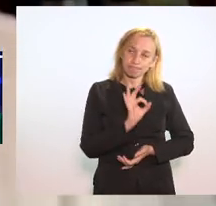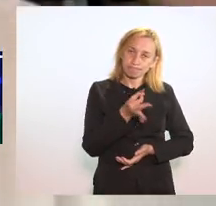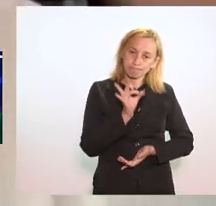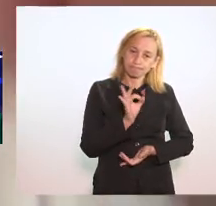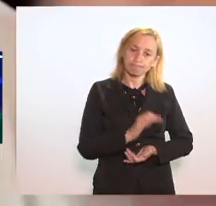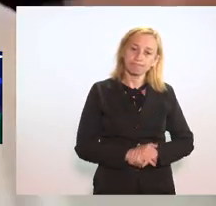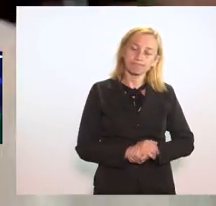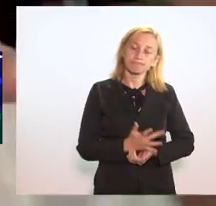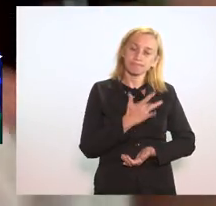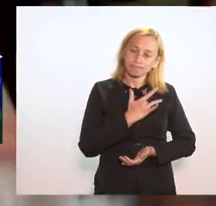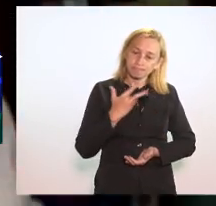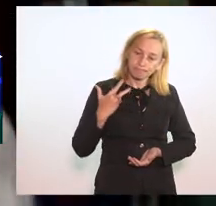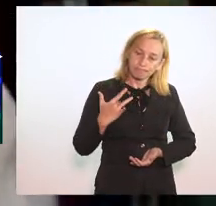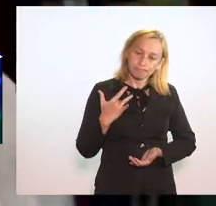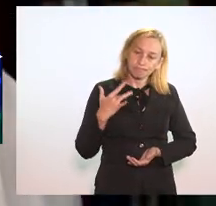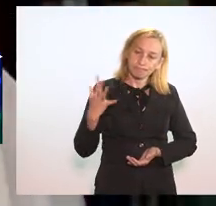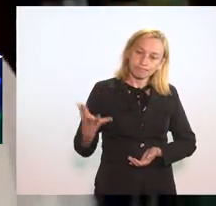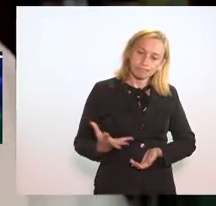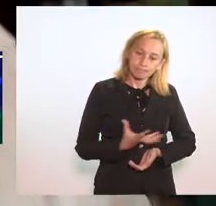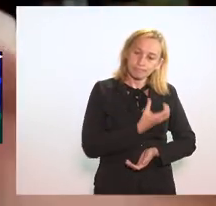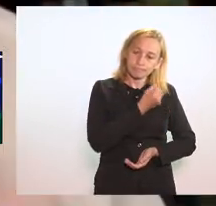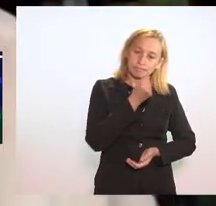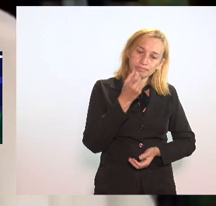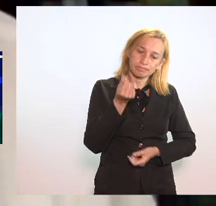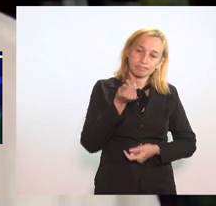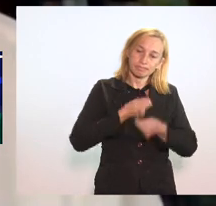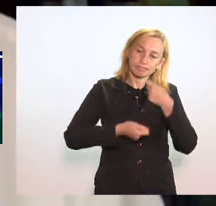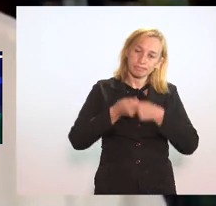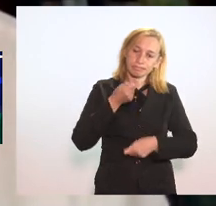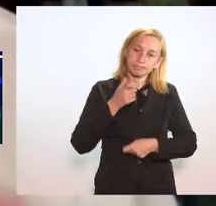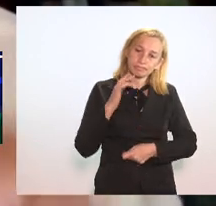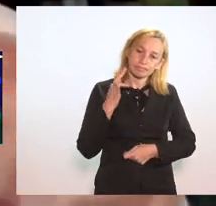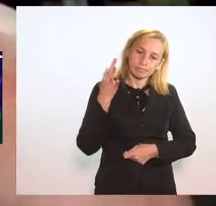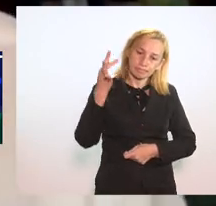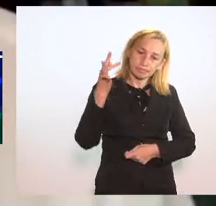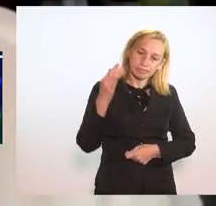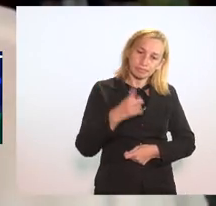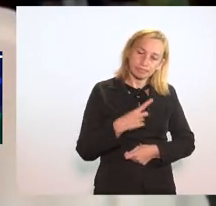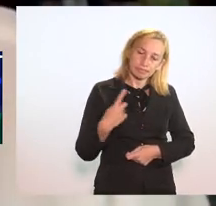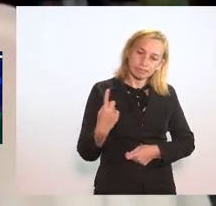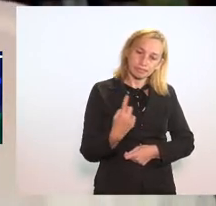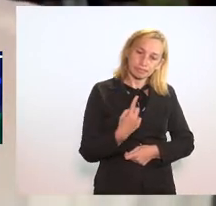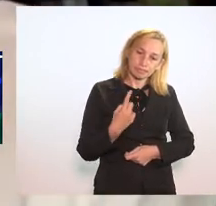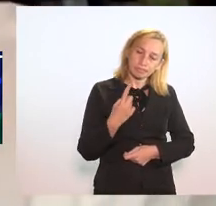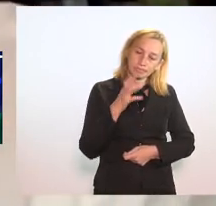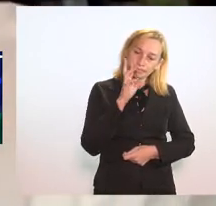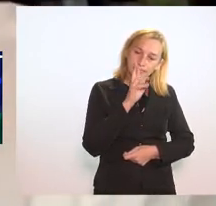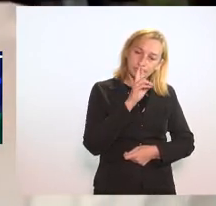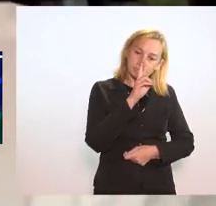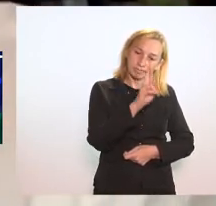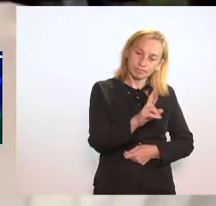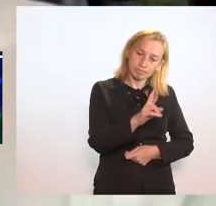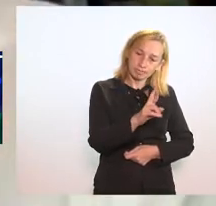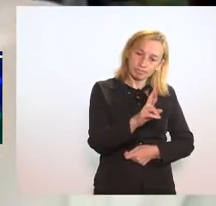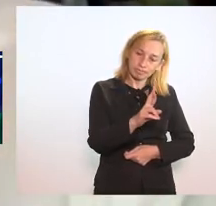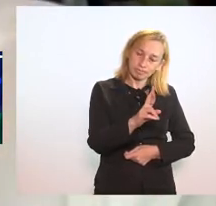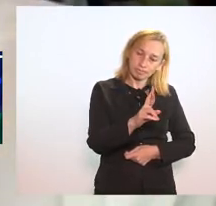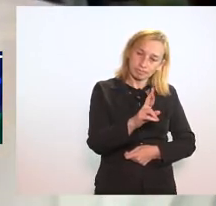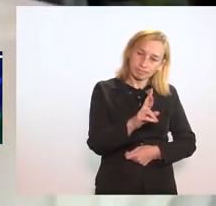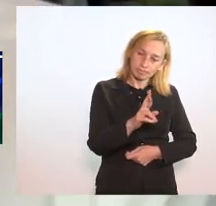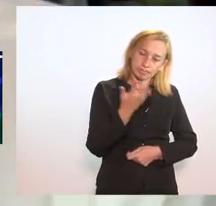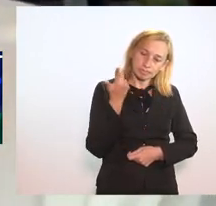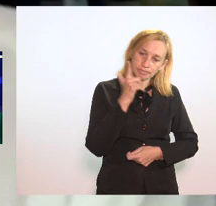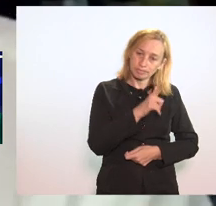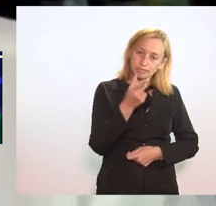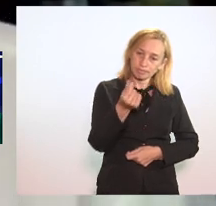que é saúde que vai salvar economia e que em breve a gente dando essa resposta vai conseguir